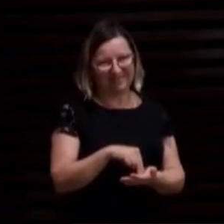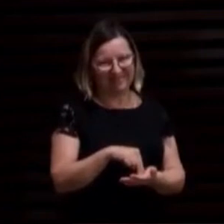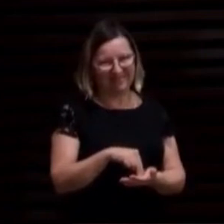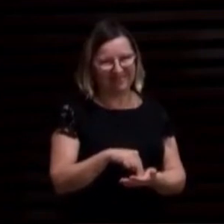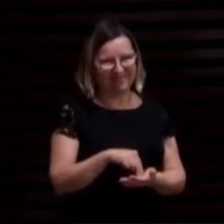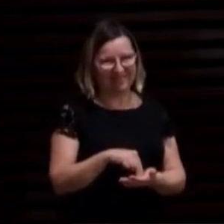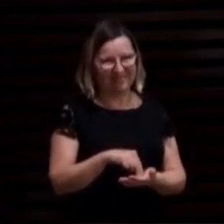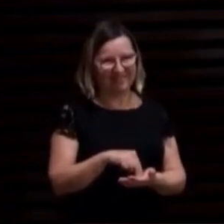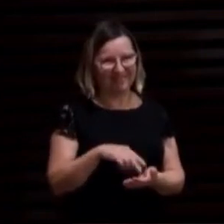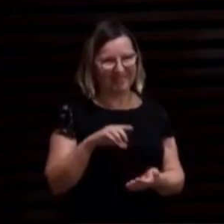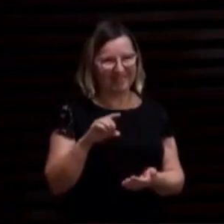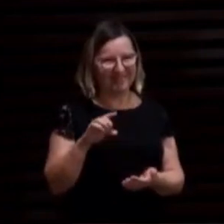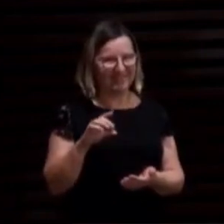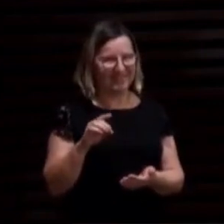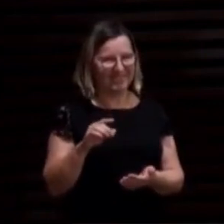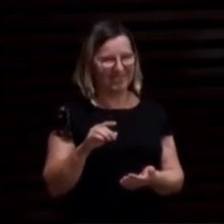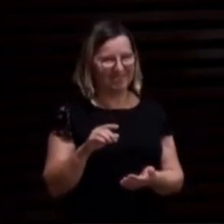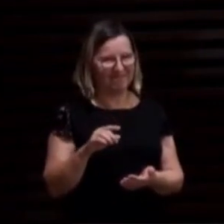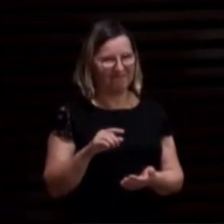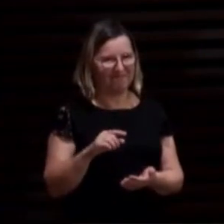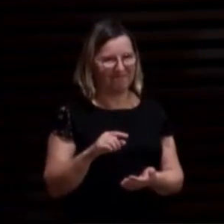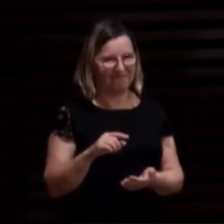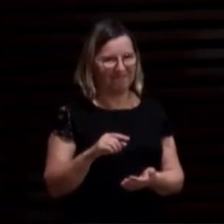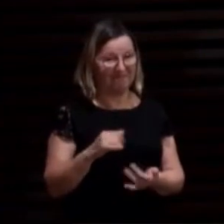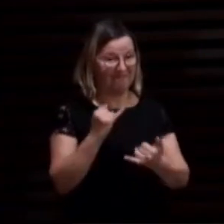É simplesmente uma coisa de aparência.